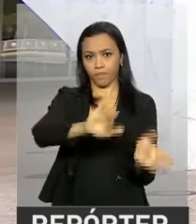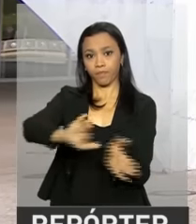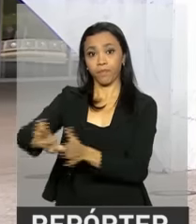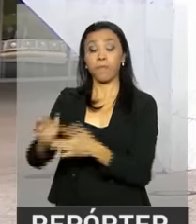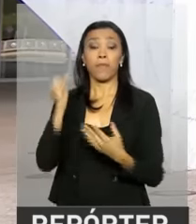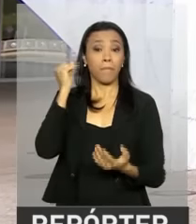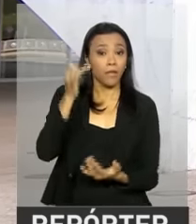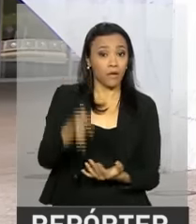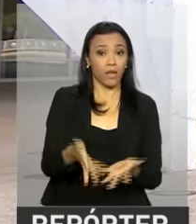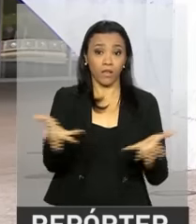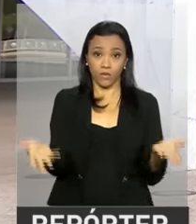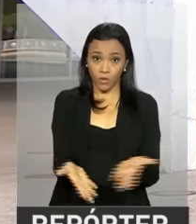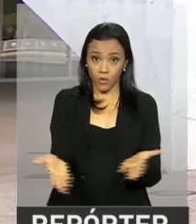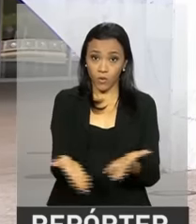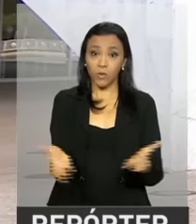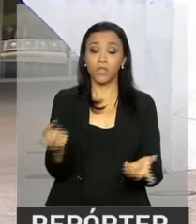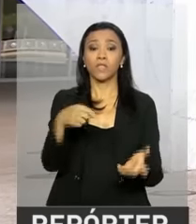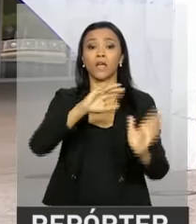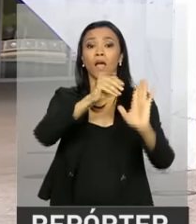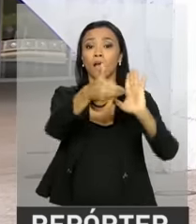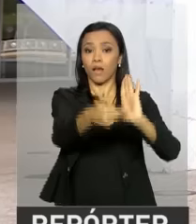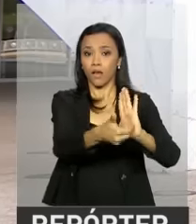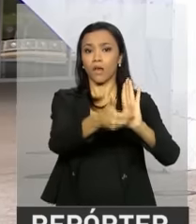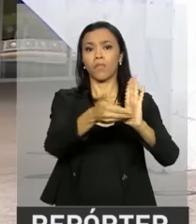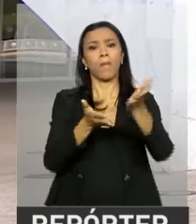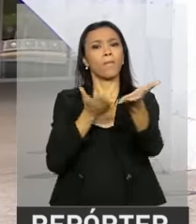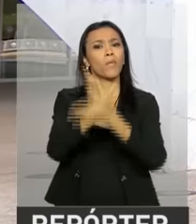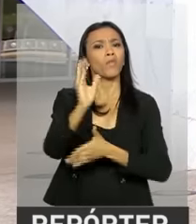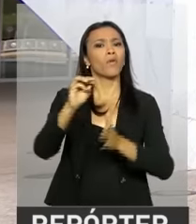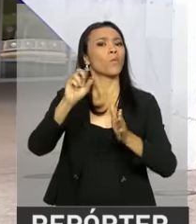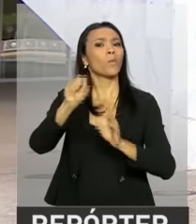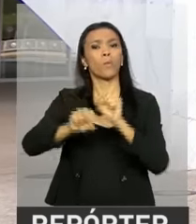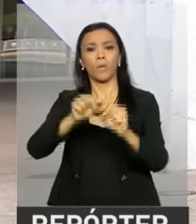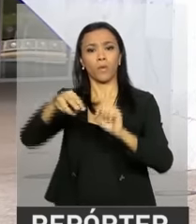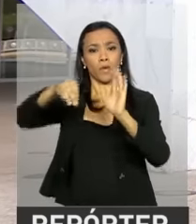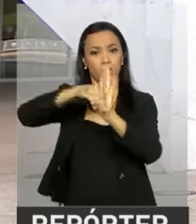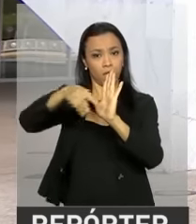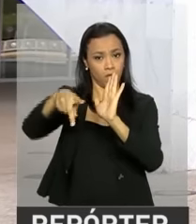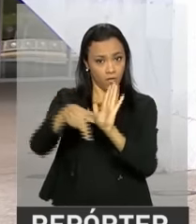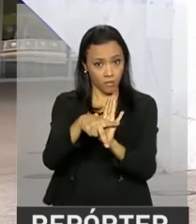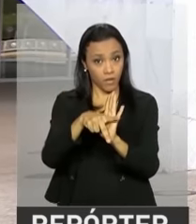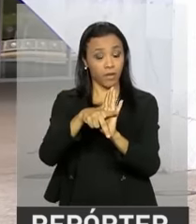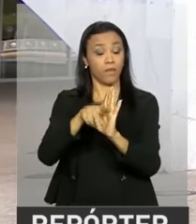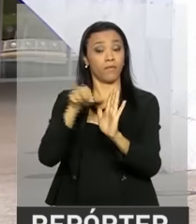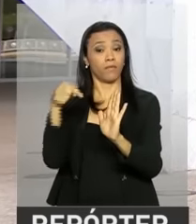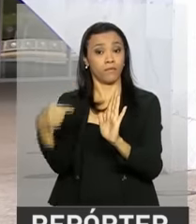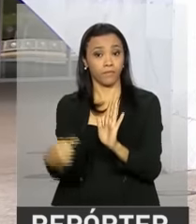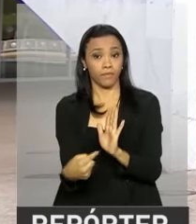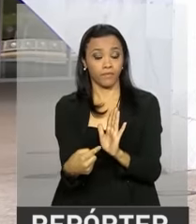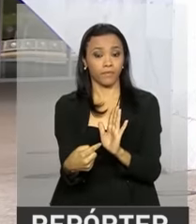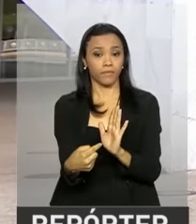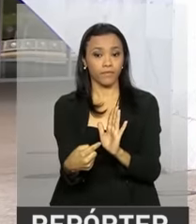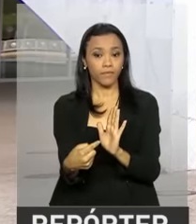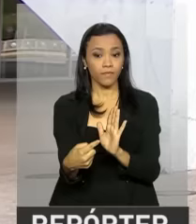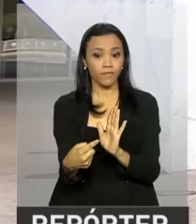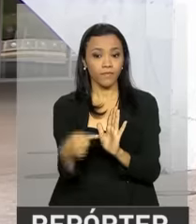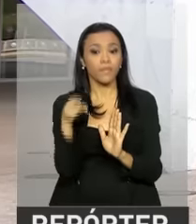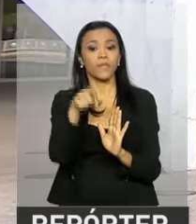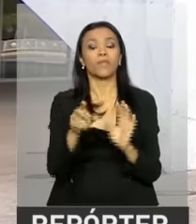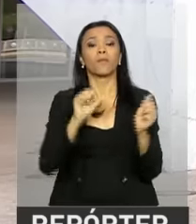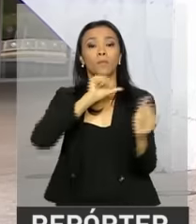madrugada de hoje a câmara dos deputados aprovou a medida provisória da reforma da reforma